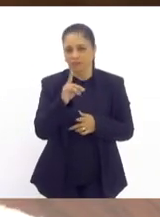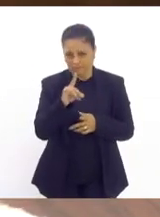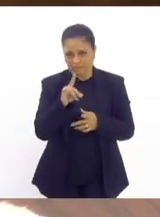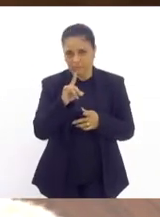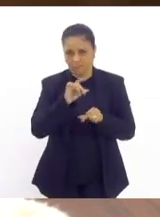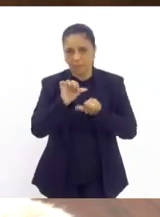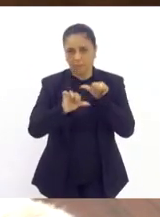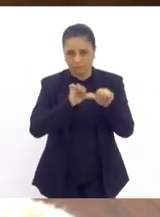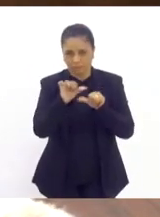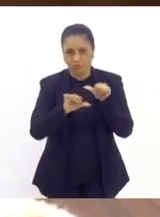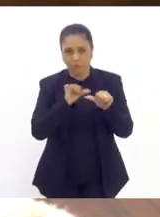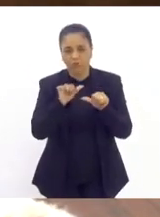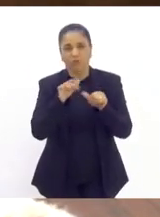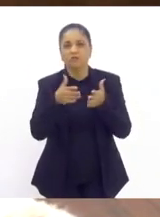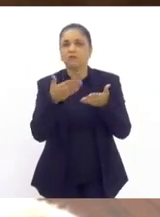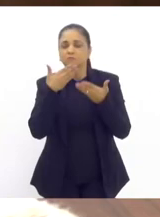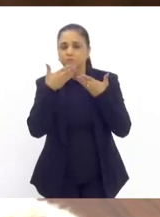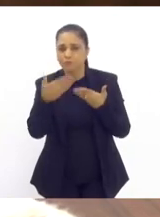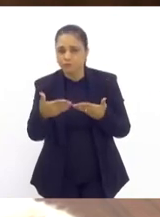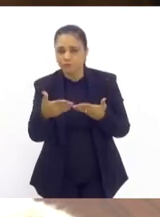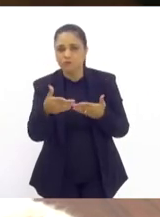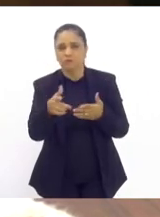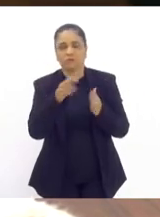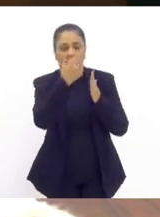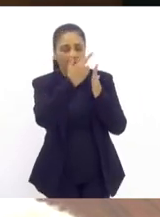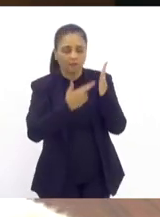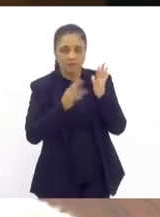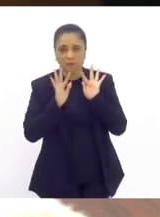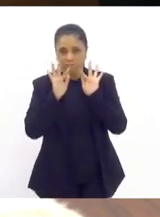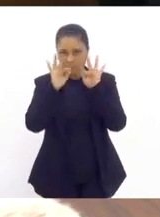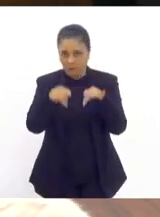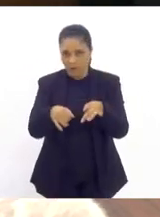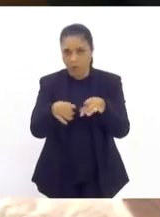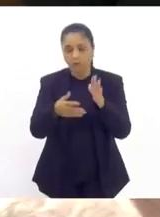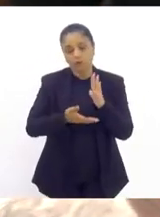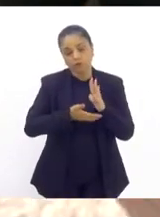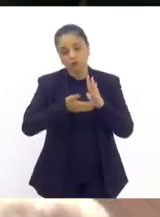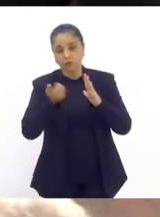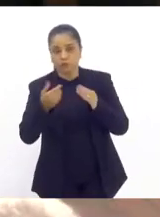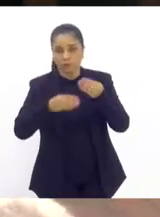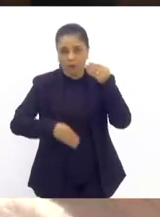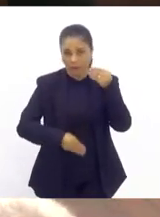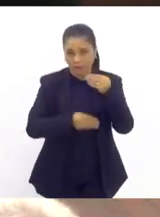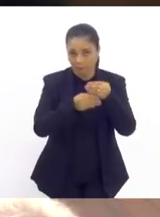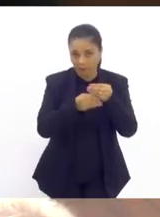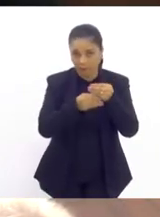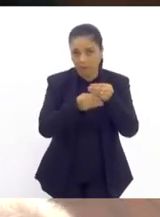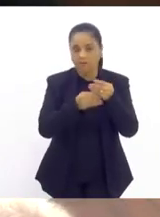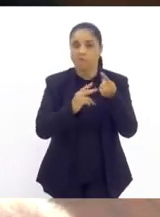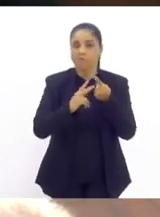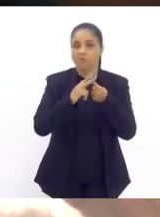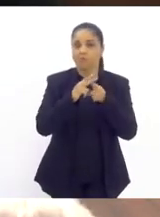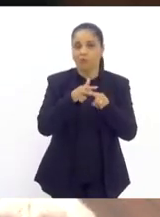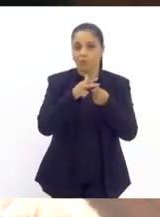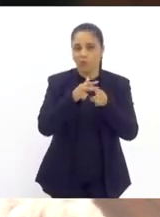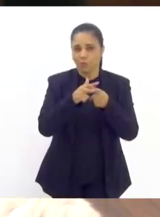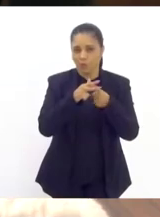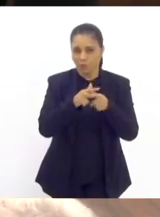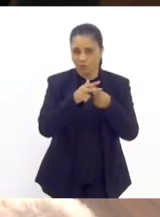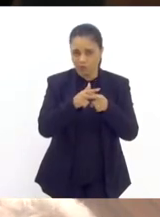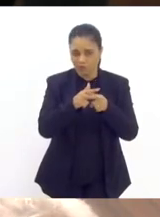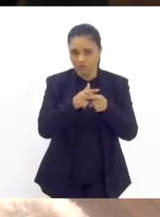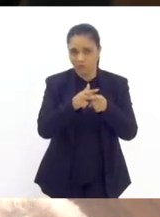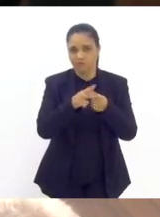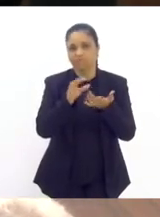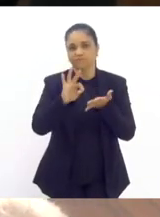solicitar que fosse feito na redação final Retiro a emenda e faz a correção no autógrafo